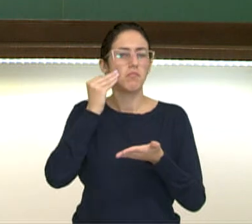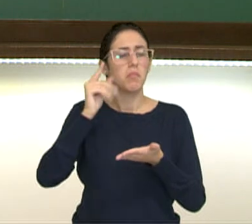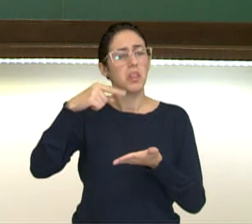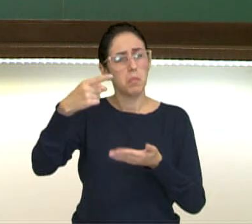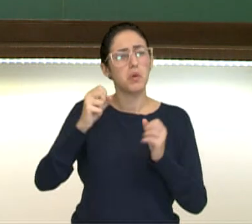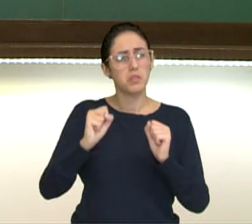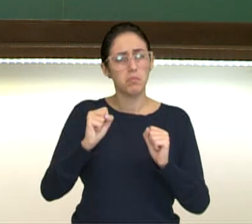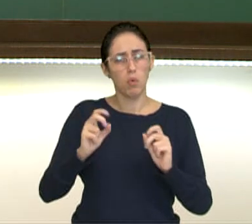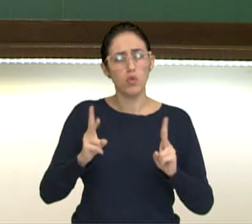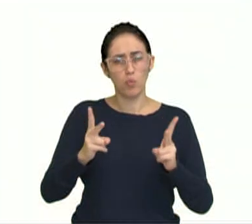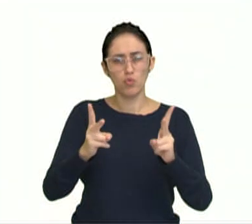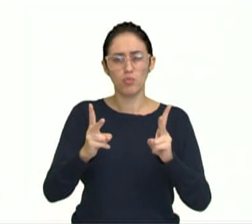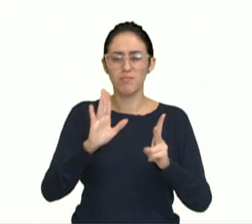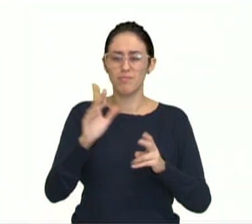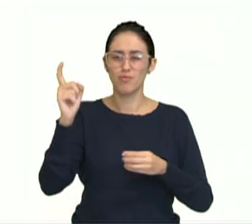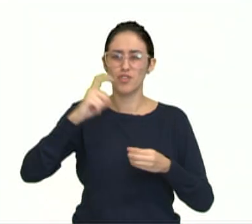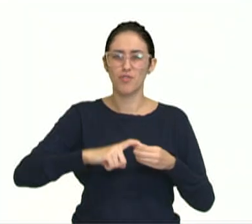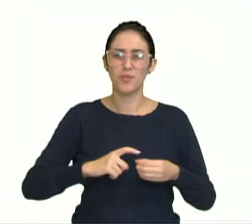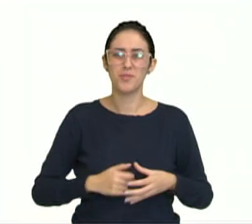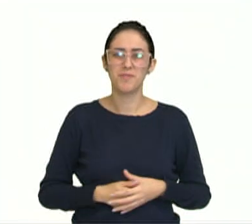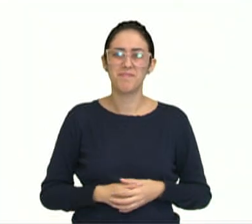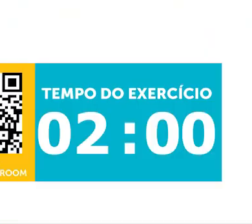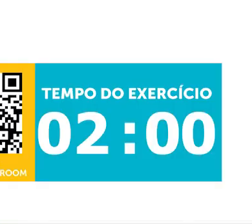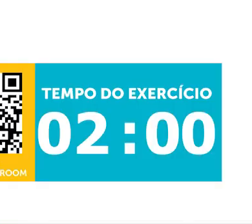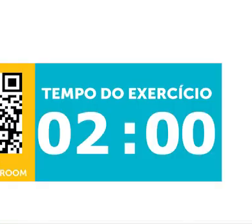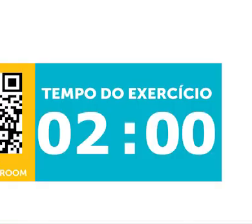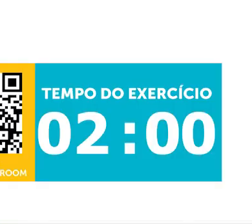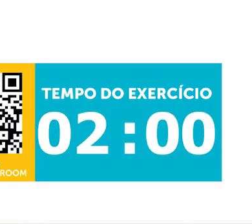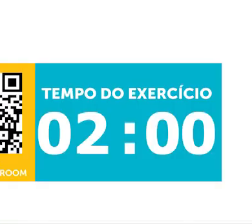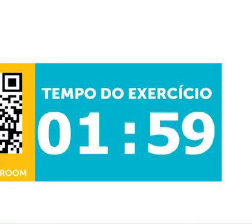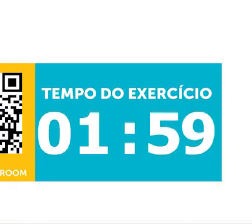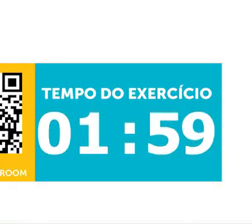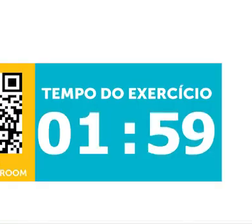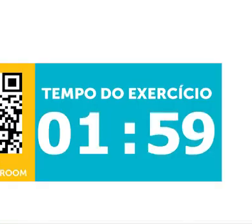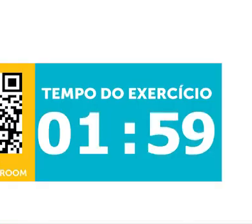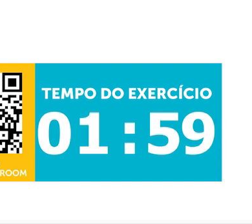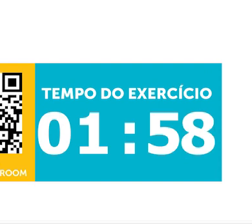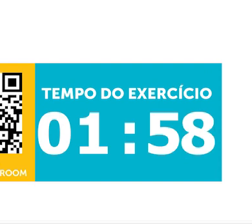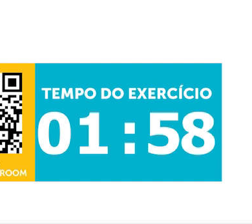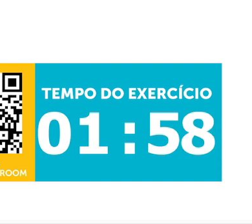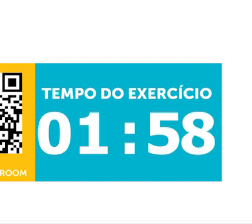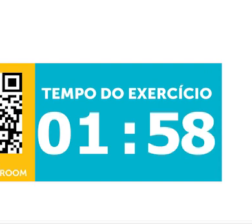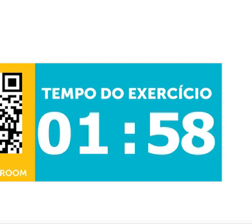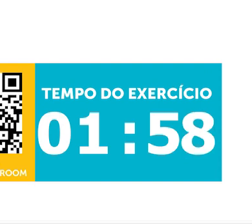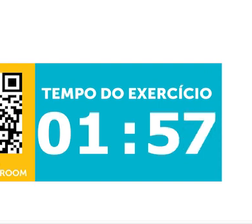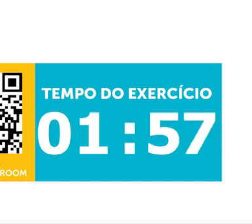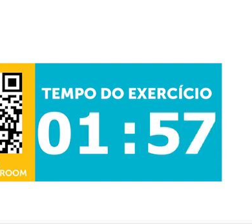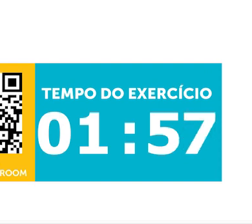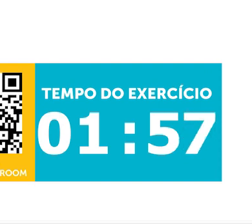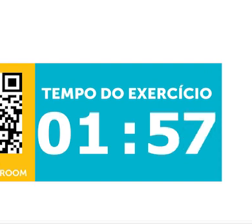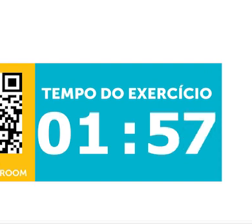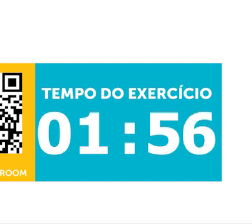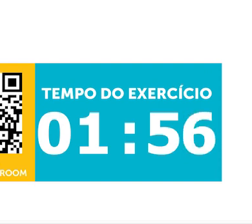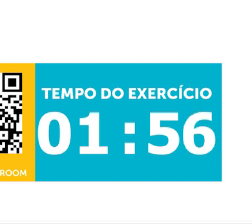essa atividade com mais calma. Já volto, vamos lá.